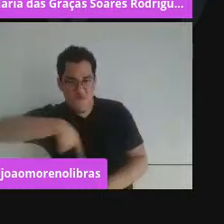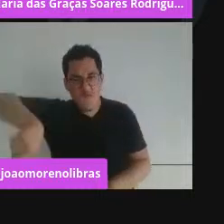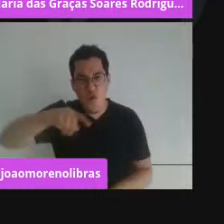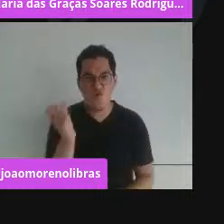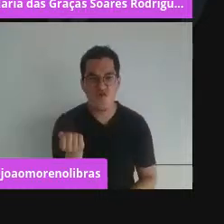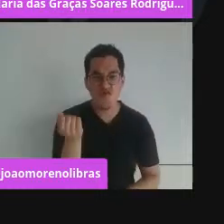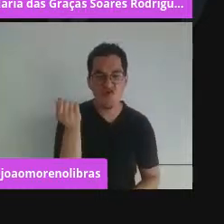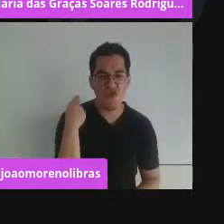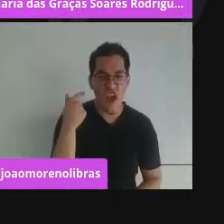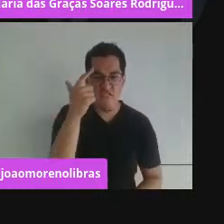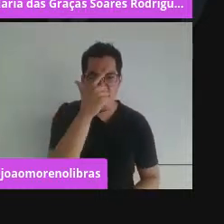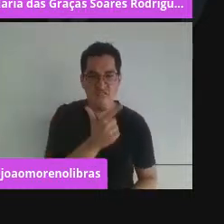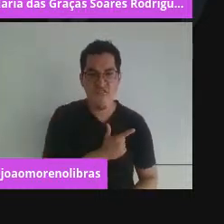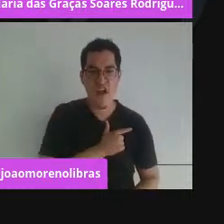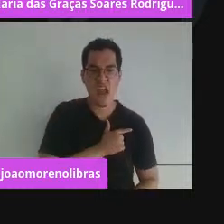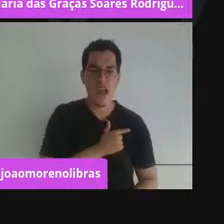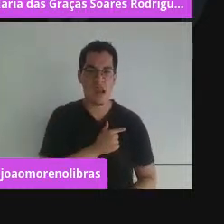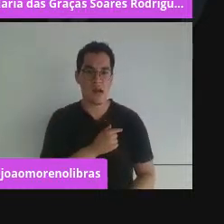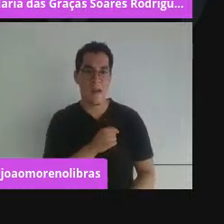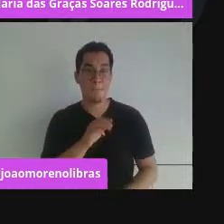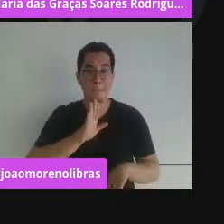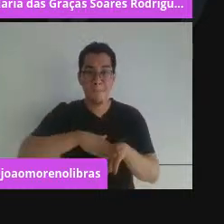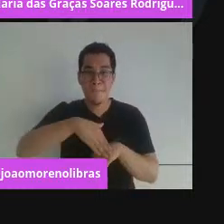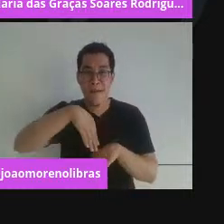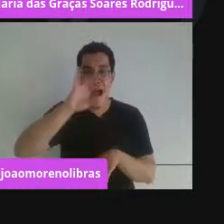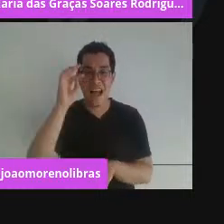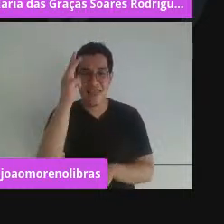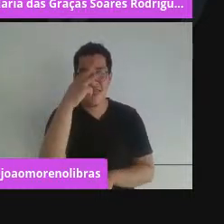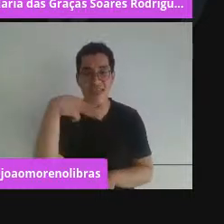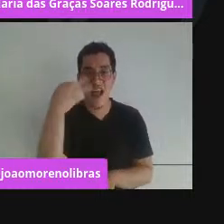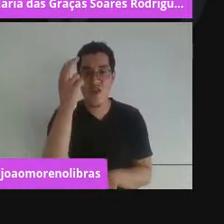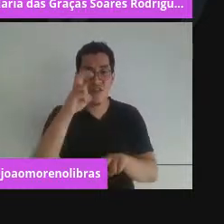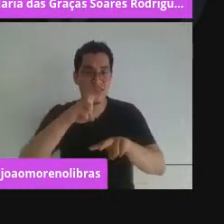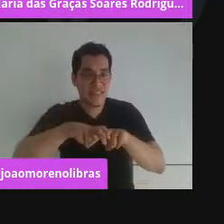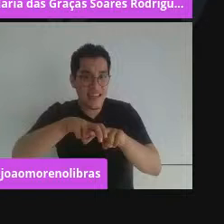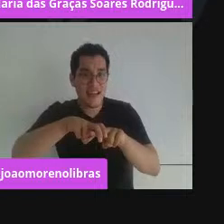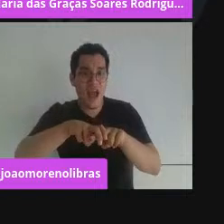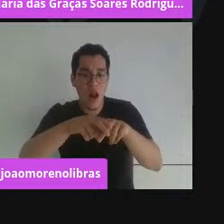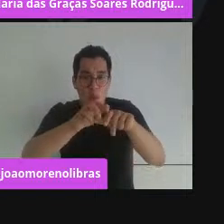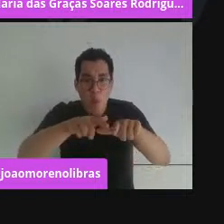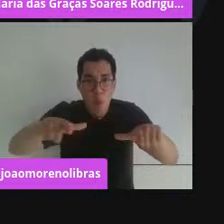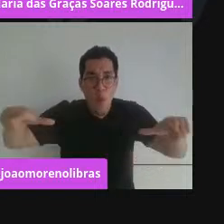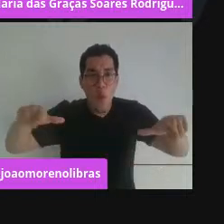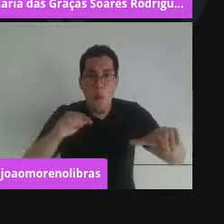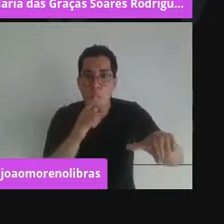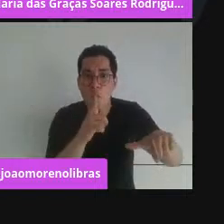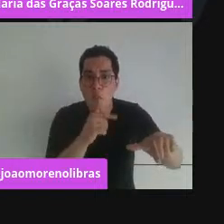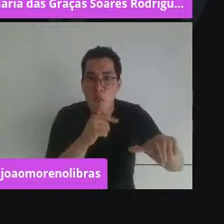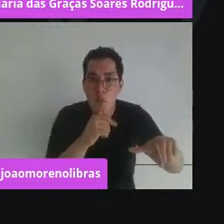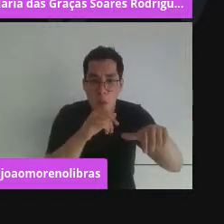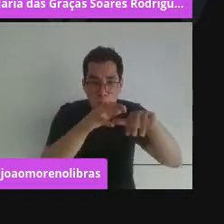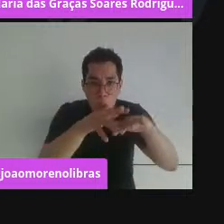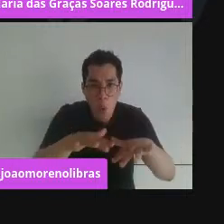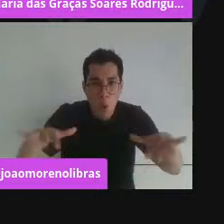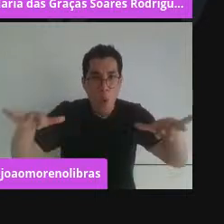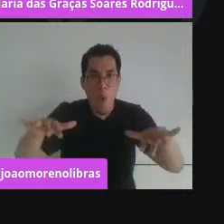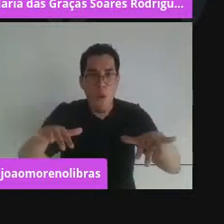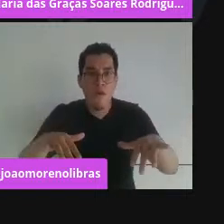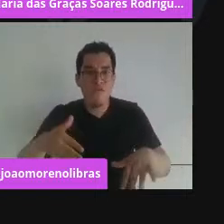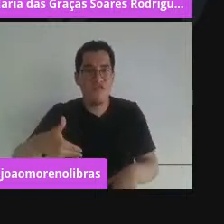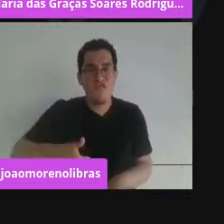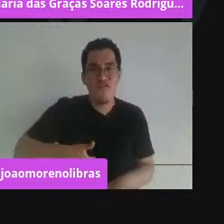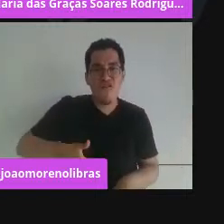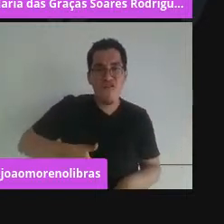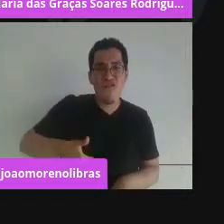3 horas sentadas no molhado com frio e com fome. Fecho aspas. Esses comentários foram